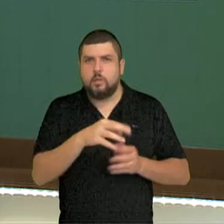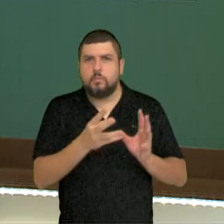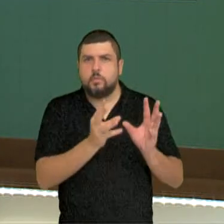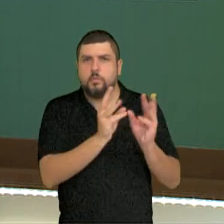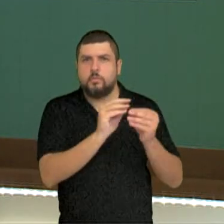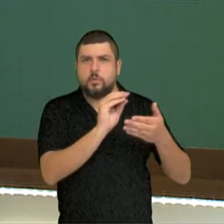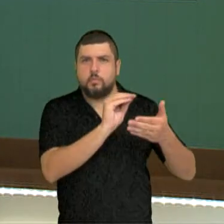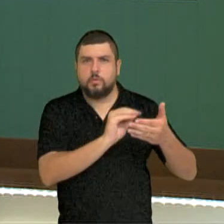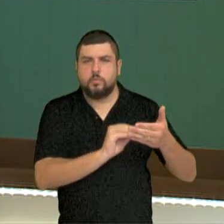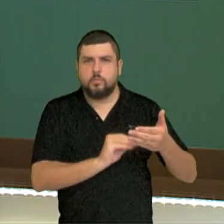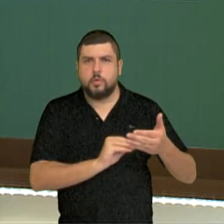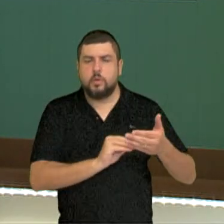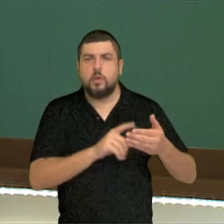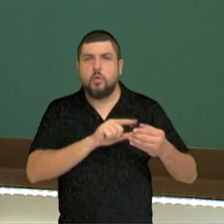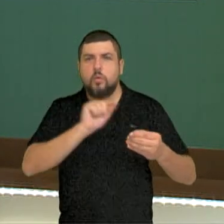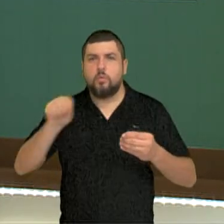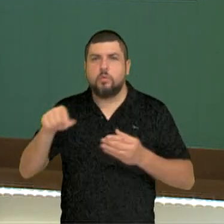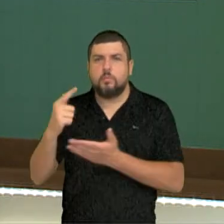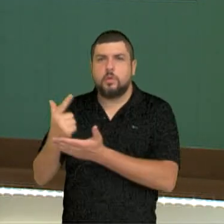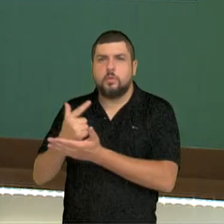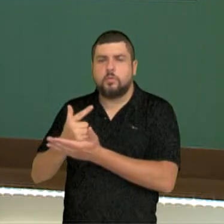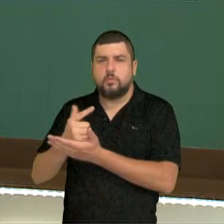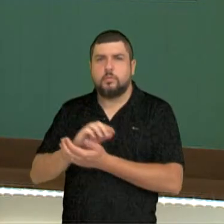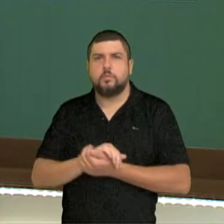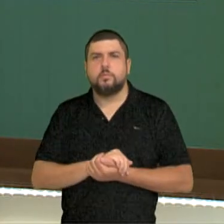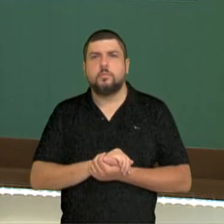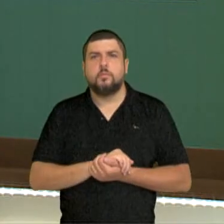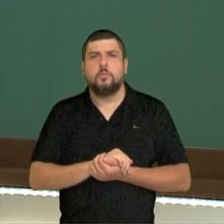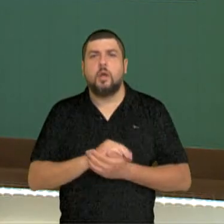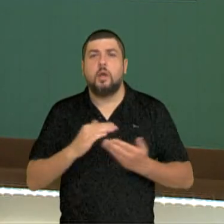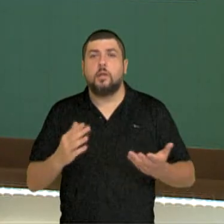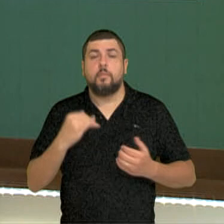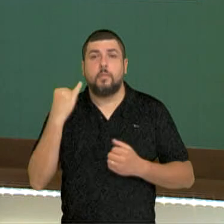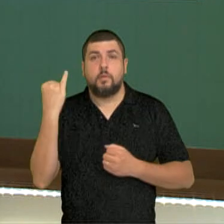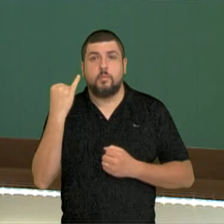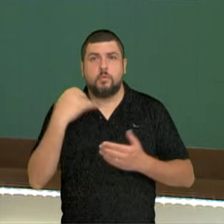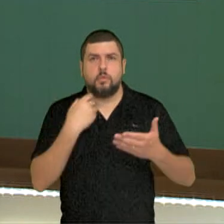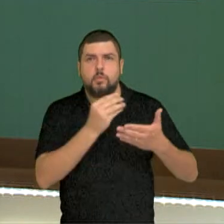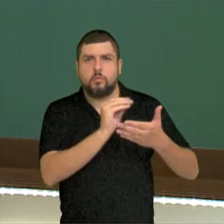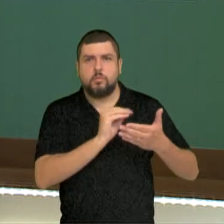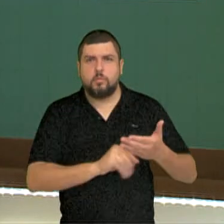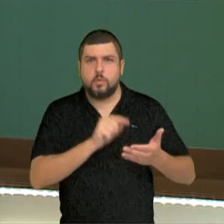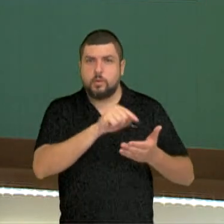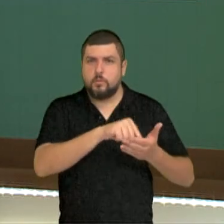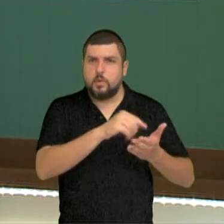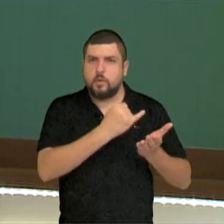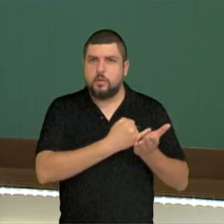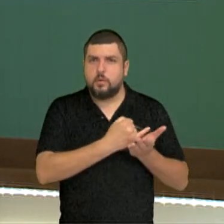resenhado. Então é importante você colocar isso aqui na introdução, combinado?